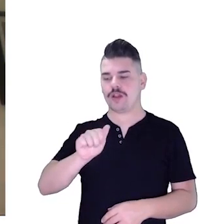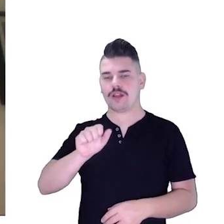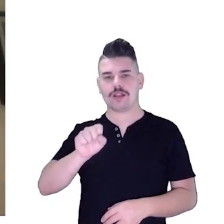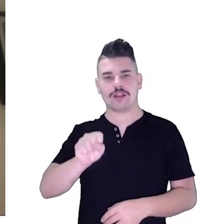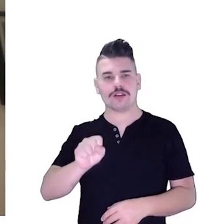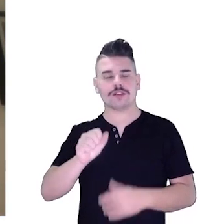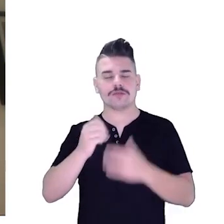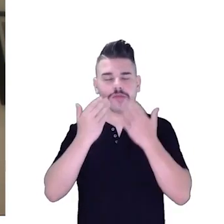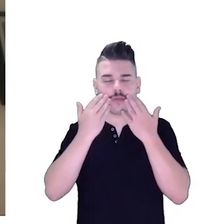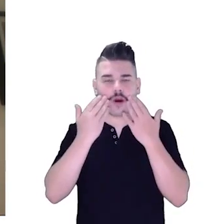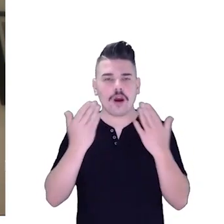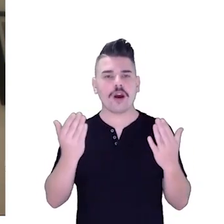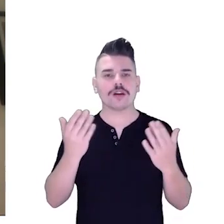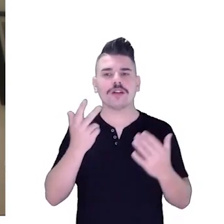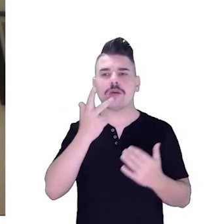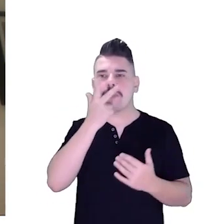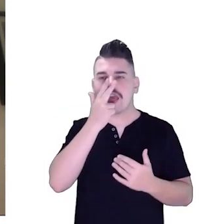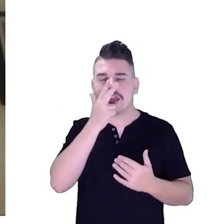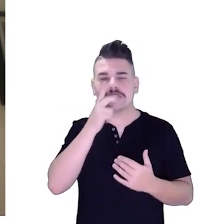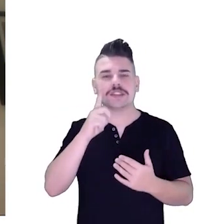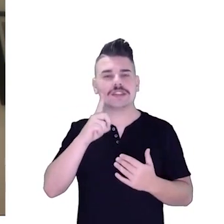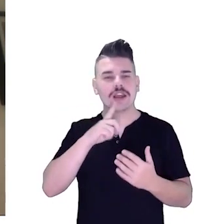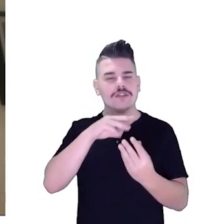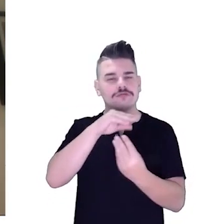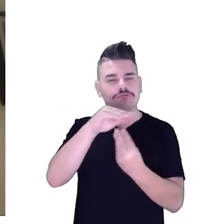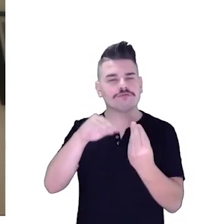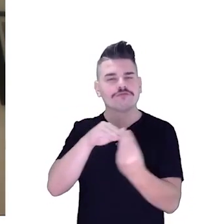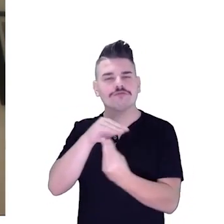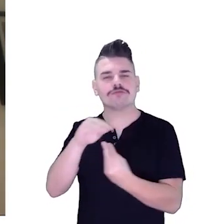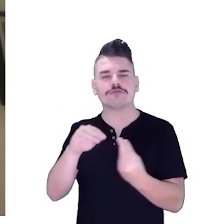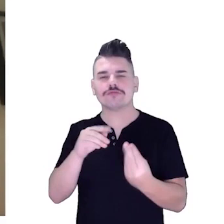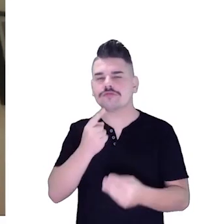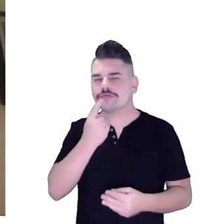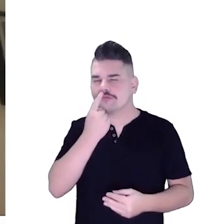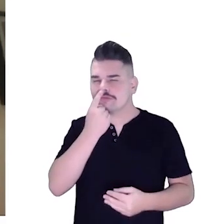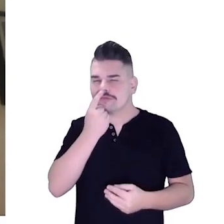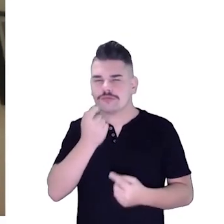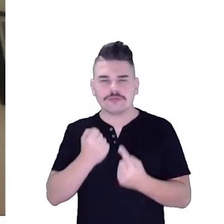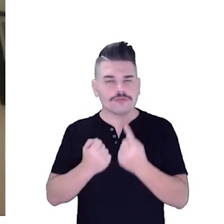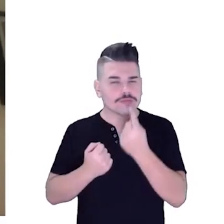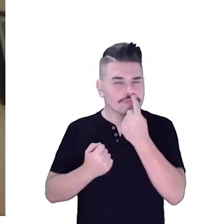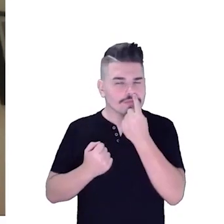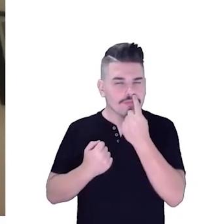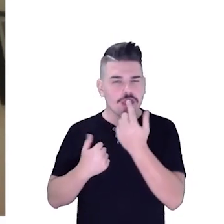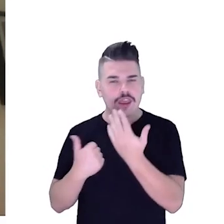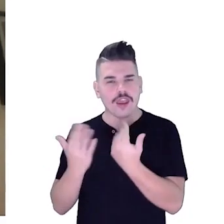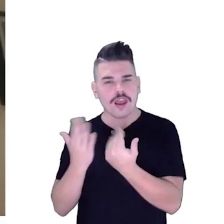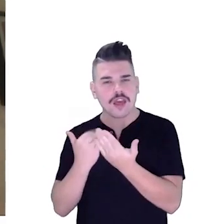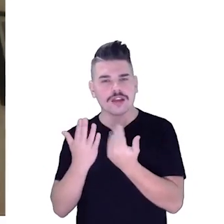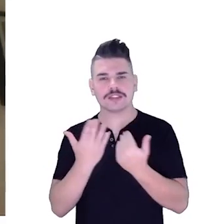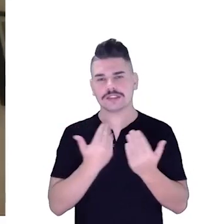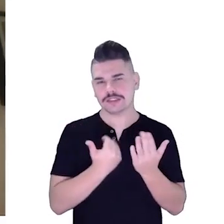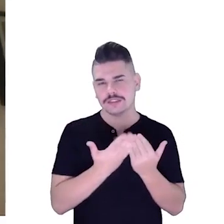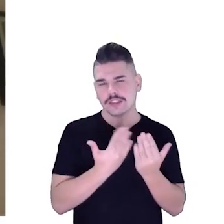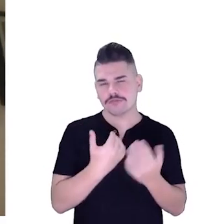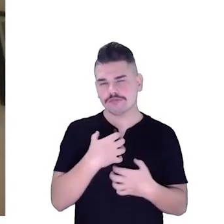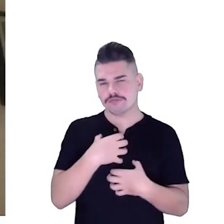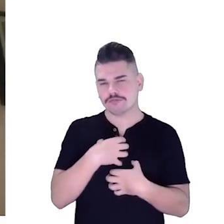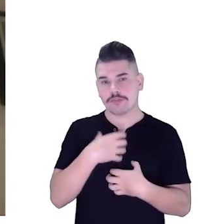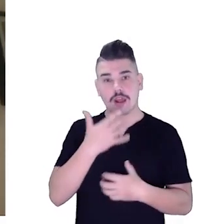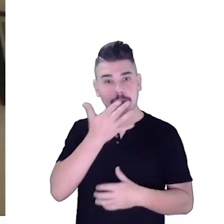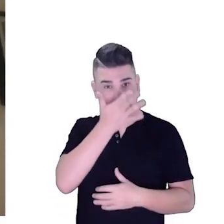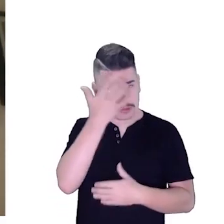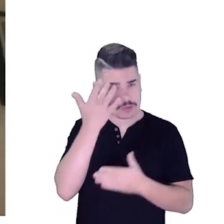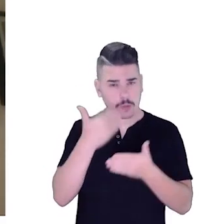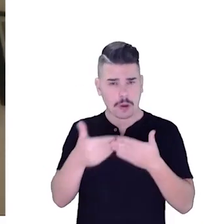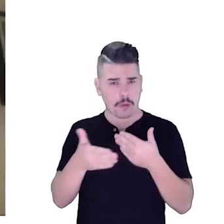ele passa essa impressão de estar atravessado por relações afetivas, né? Quem